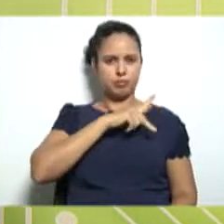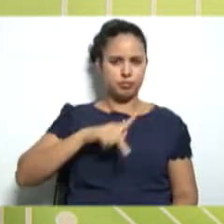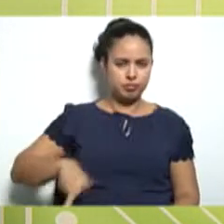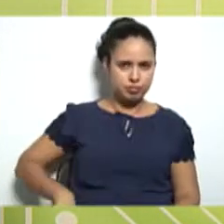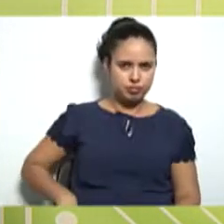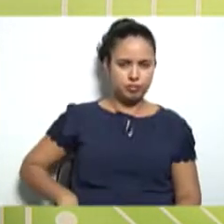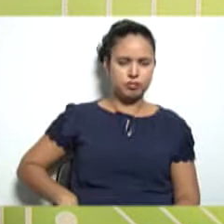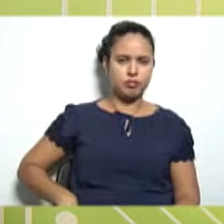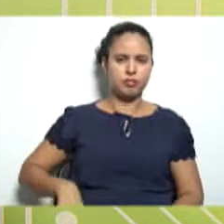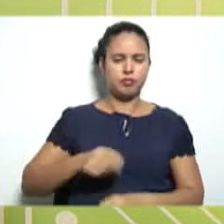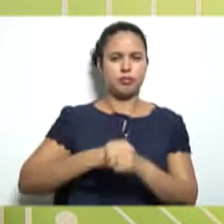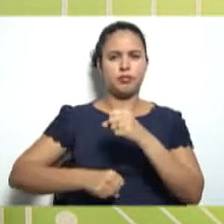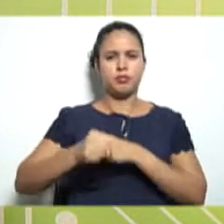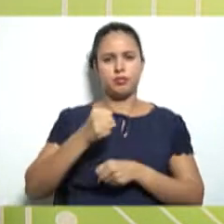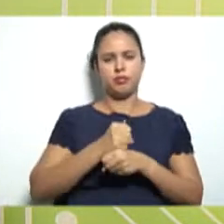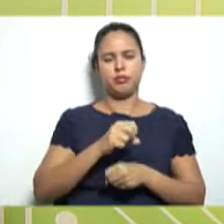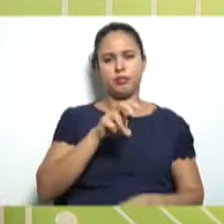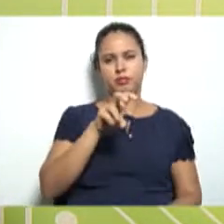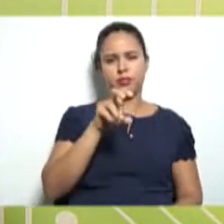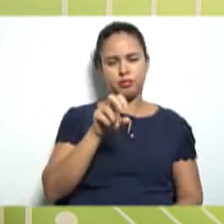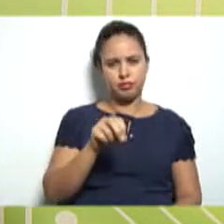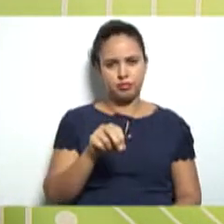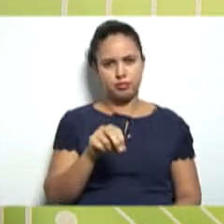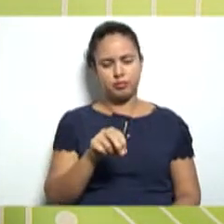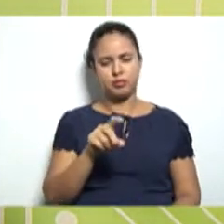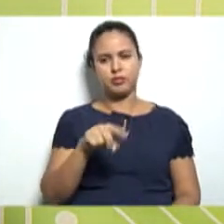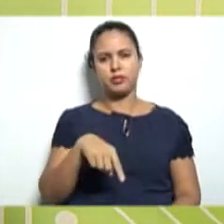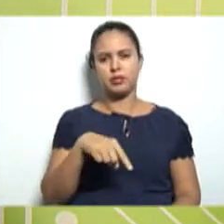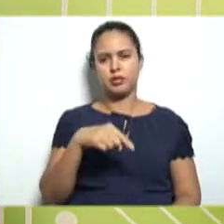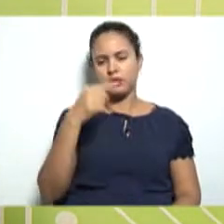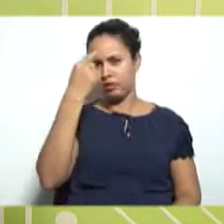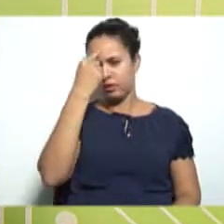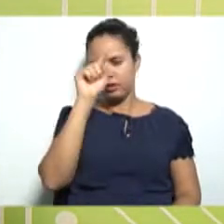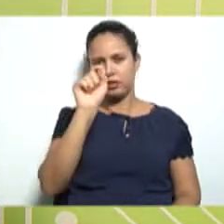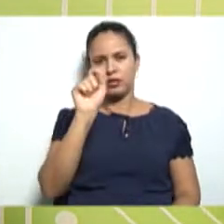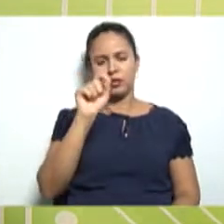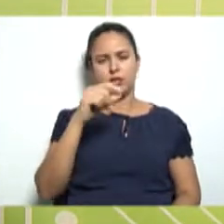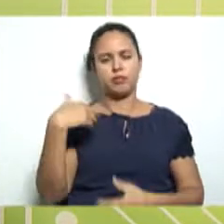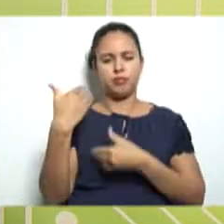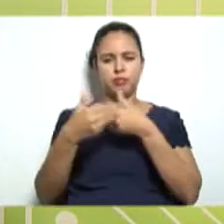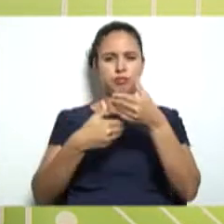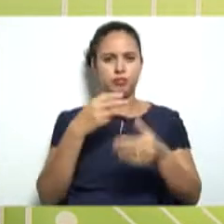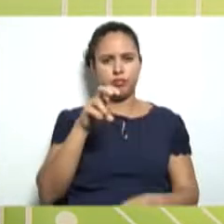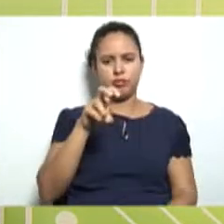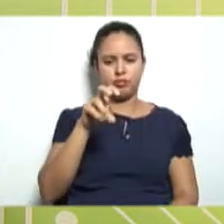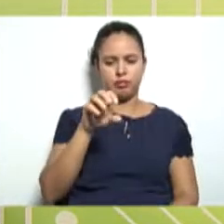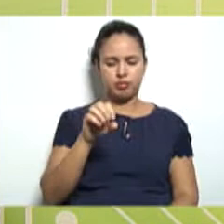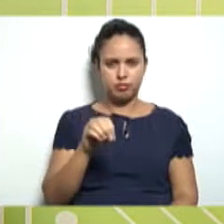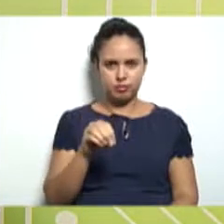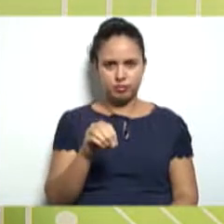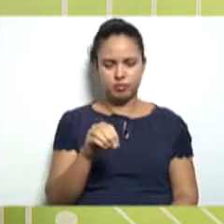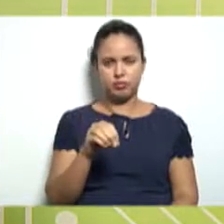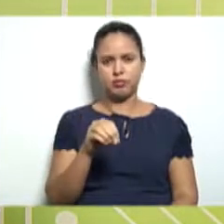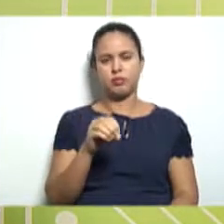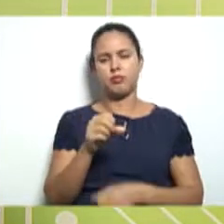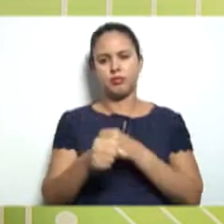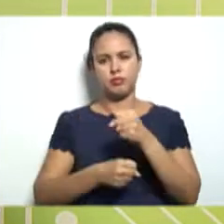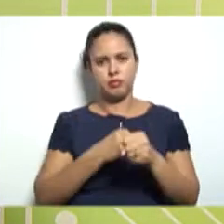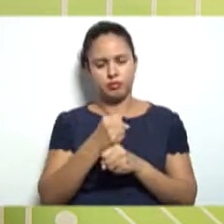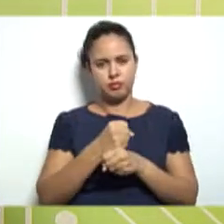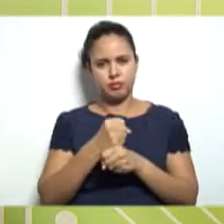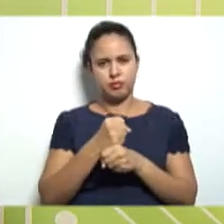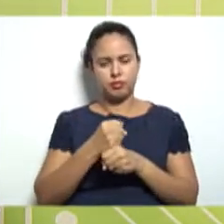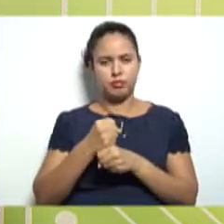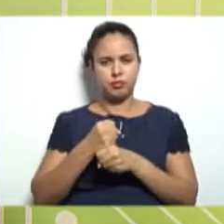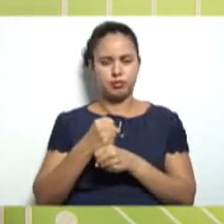slogan que falava 50 anos em 5. A ideia dele é que ele iria desenvolver 50 anos do país em 5 anos de mandato. Na época era 5 anos que o